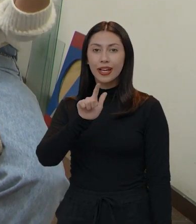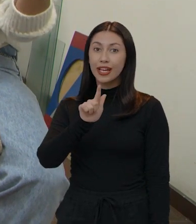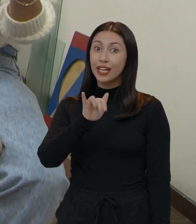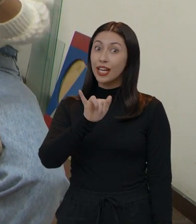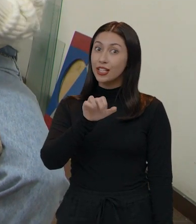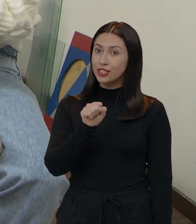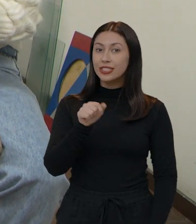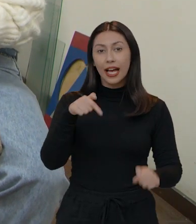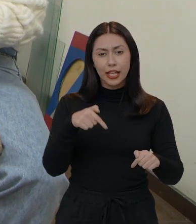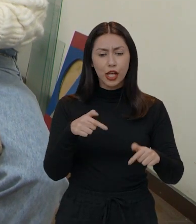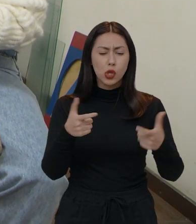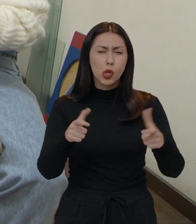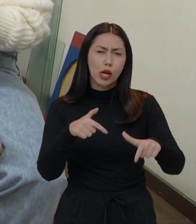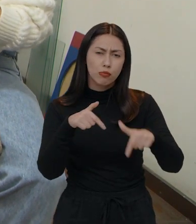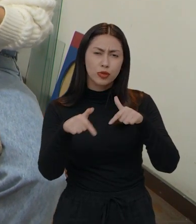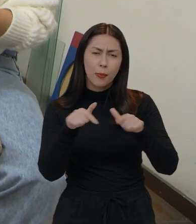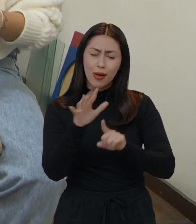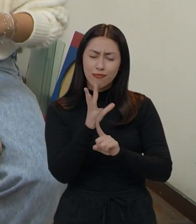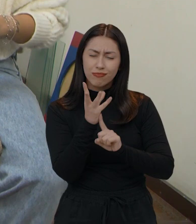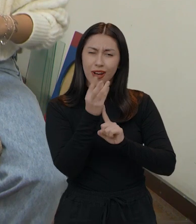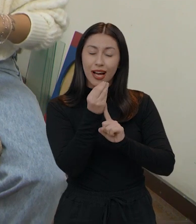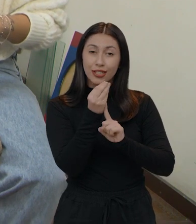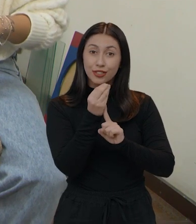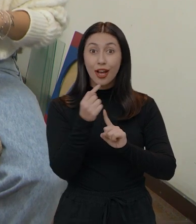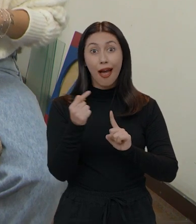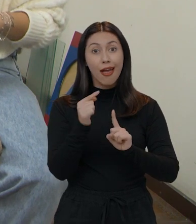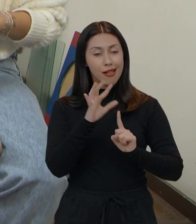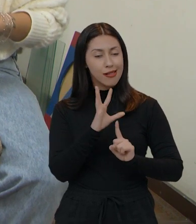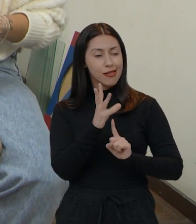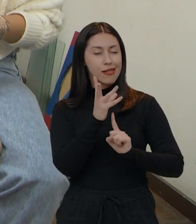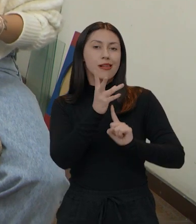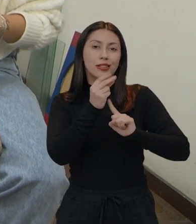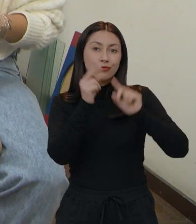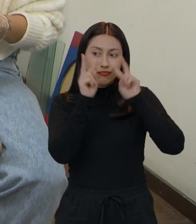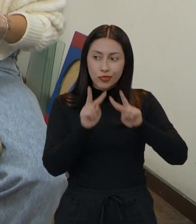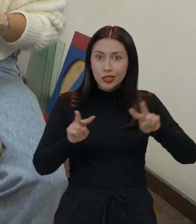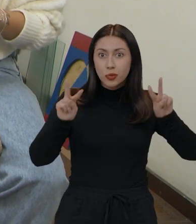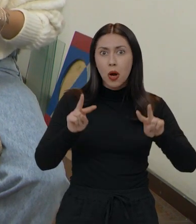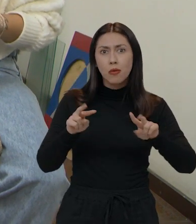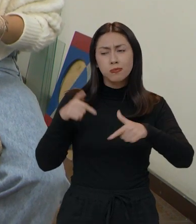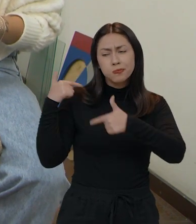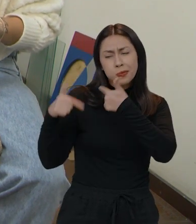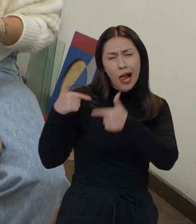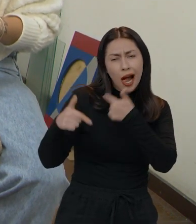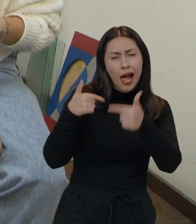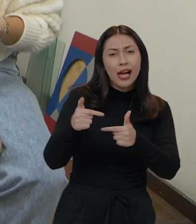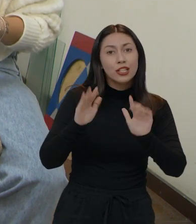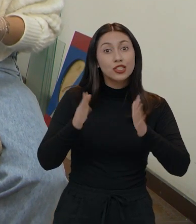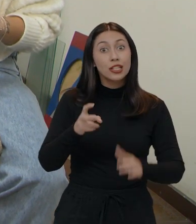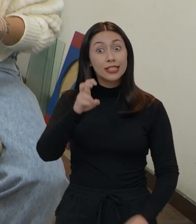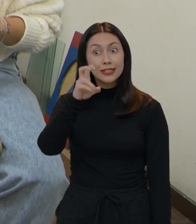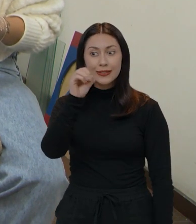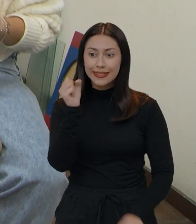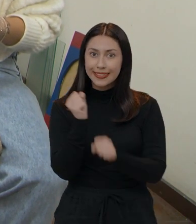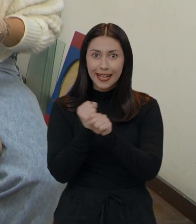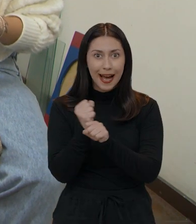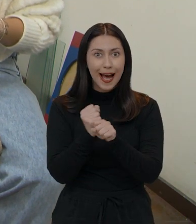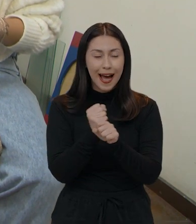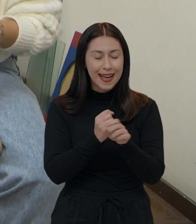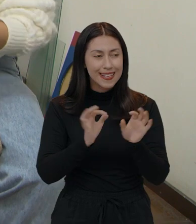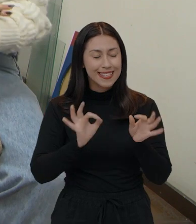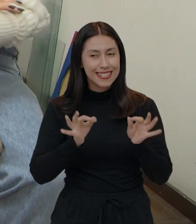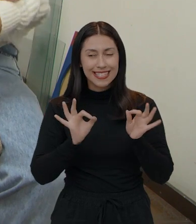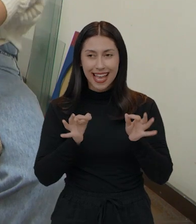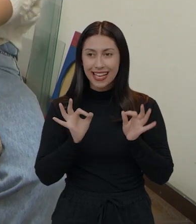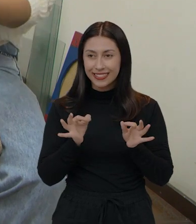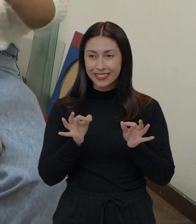ateliê dele, né, esse artista visual, que, gente, produz ininterruptamente há 5 décadas. Não é isso? Certo,